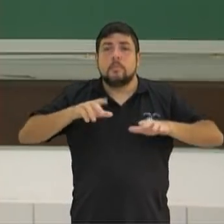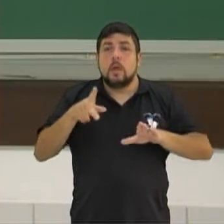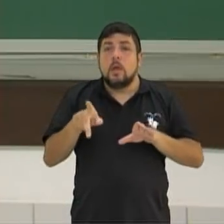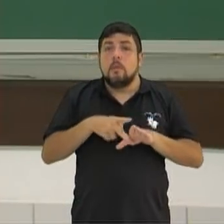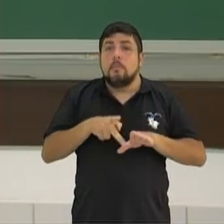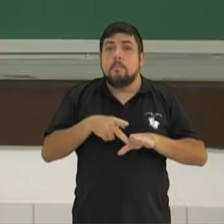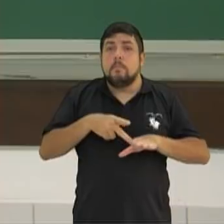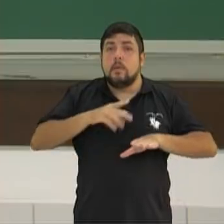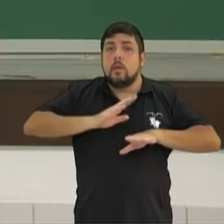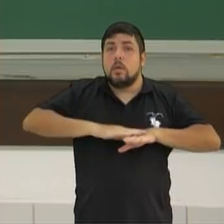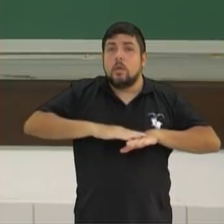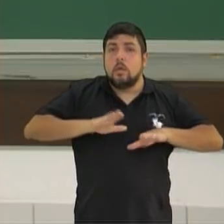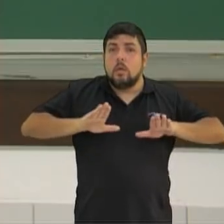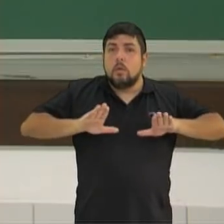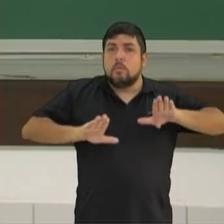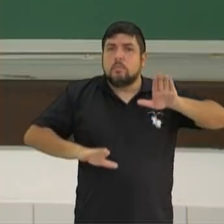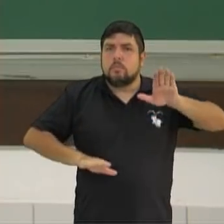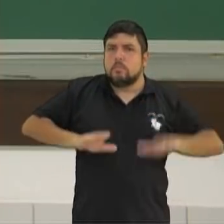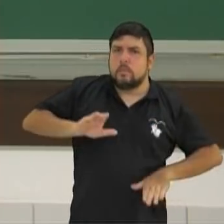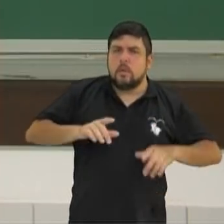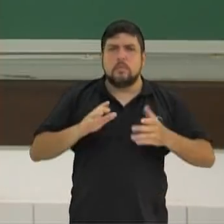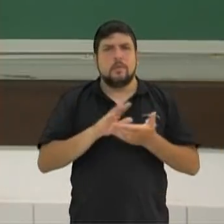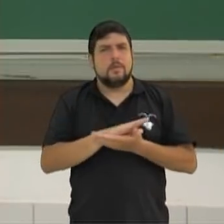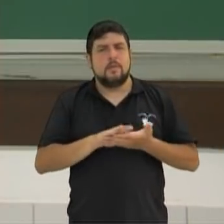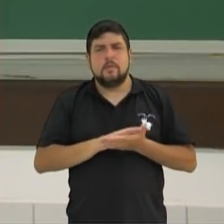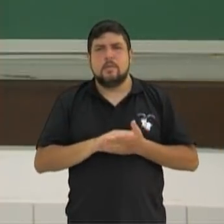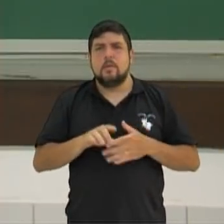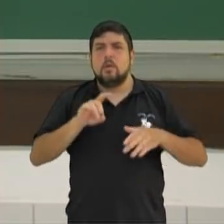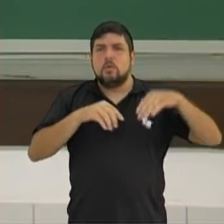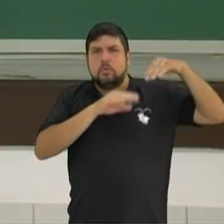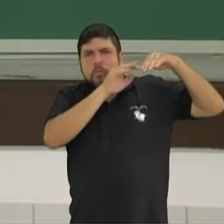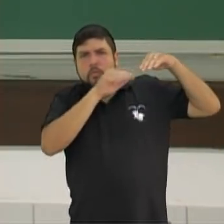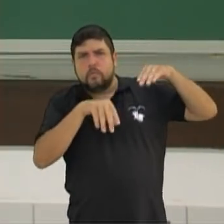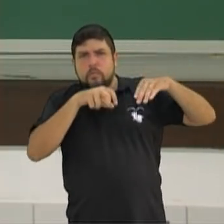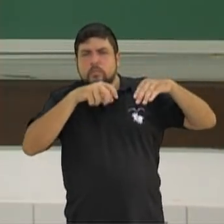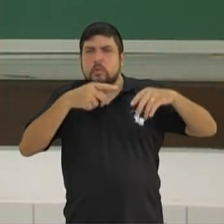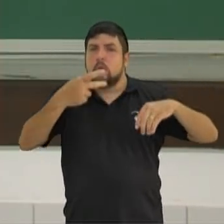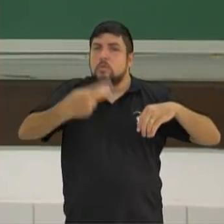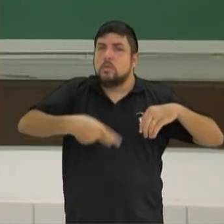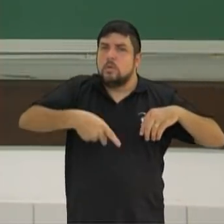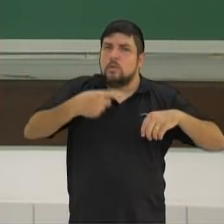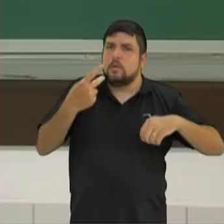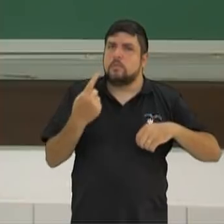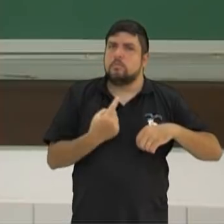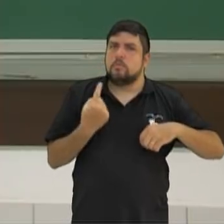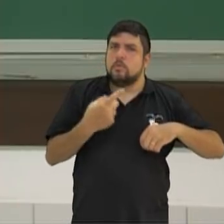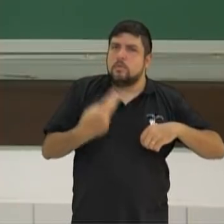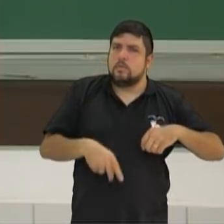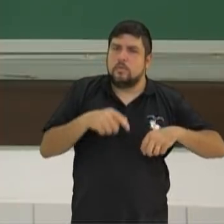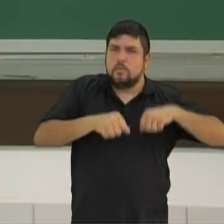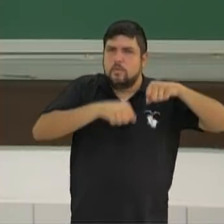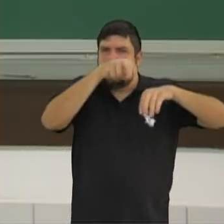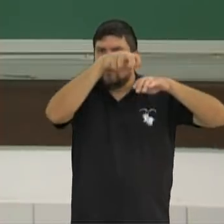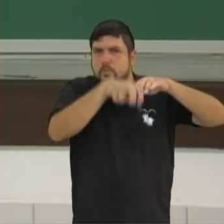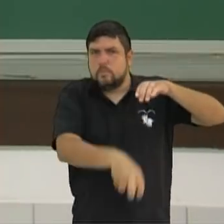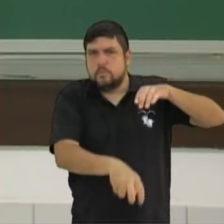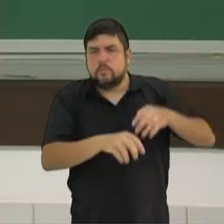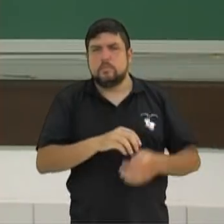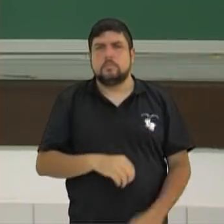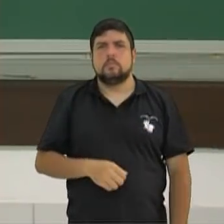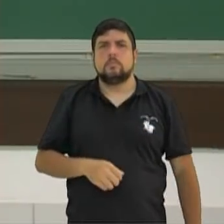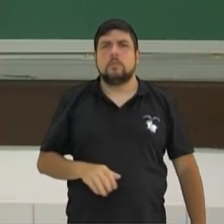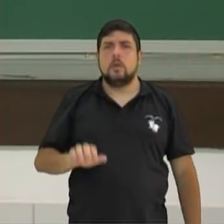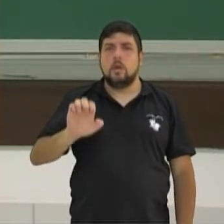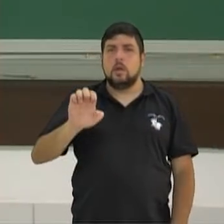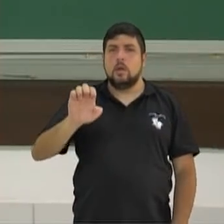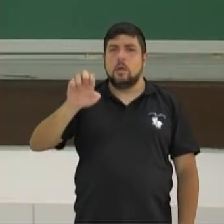próprio desnível do terreno dá para a bicicleta, tá bom? Já o enduro, ele é uma prova de